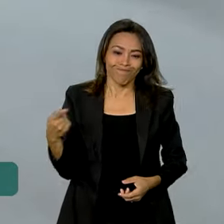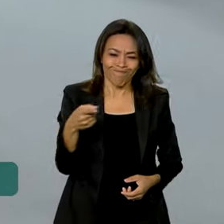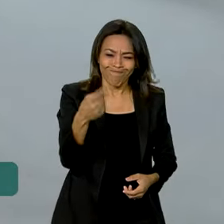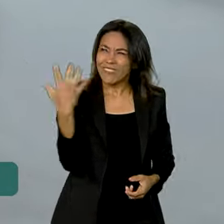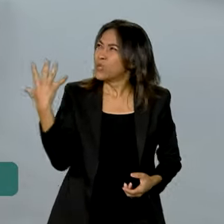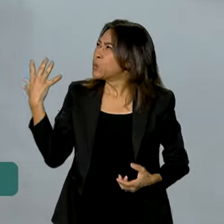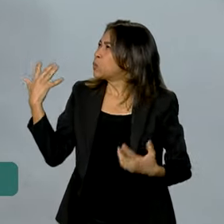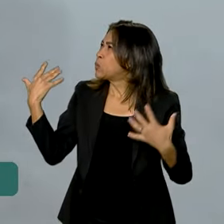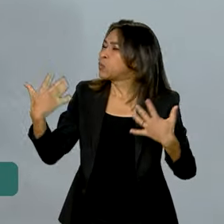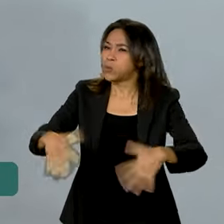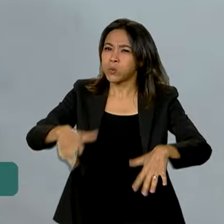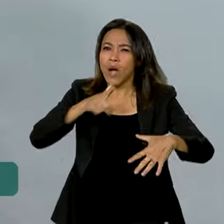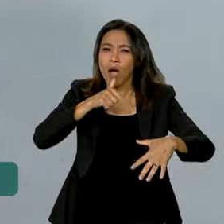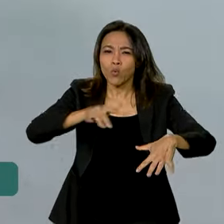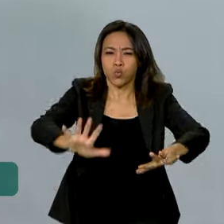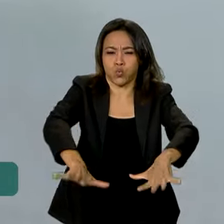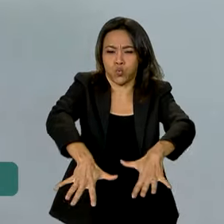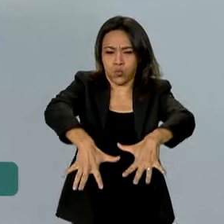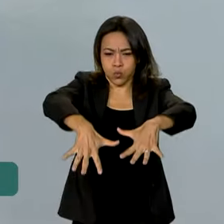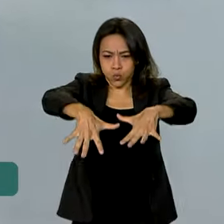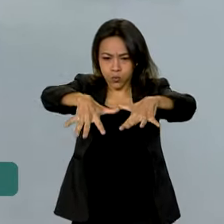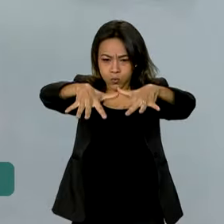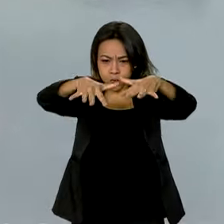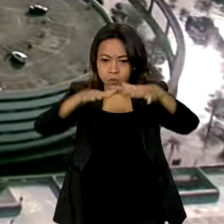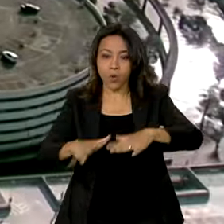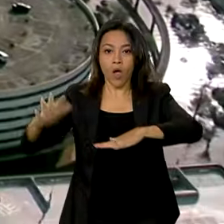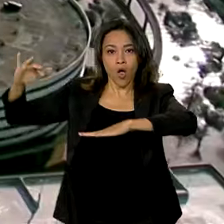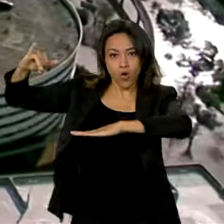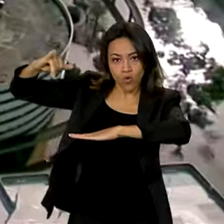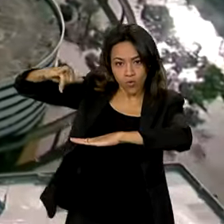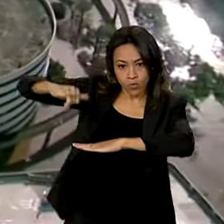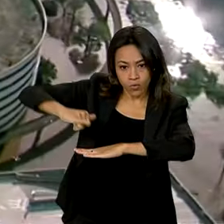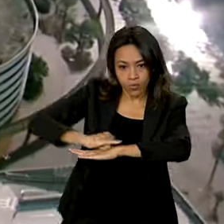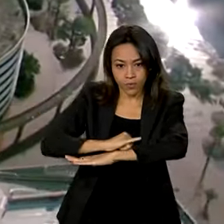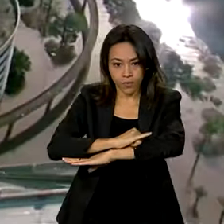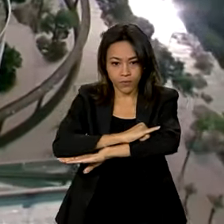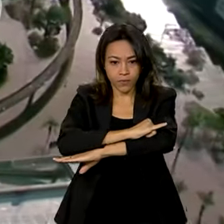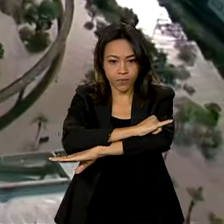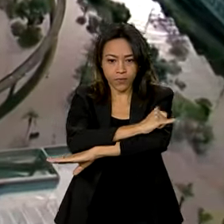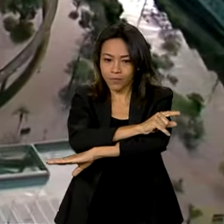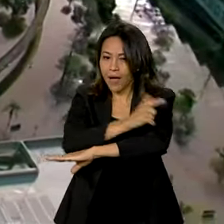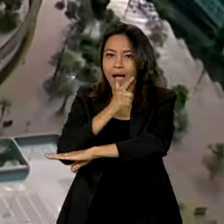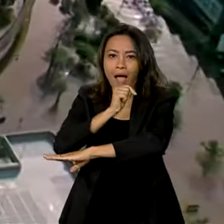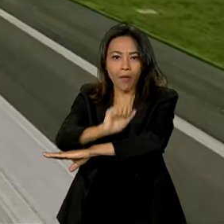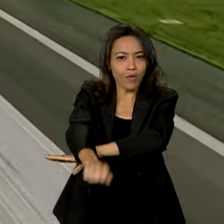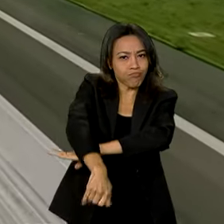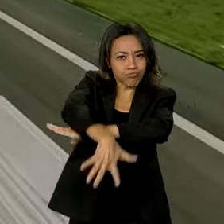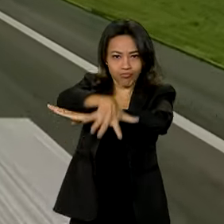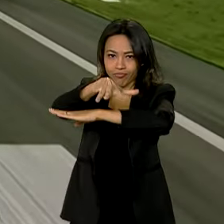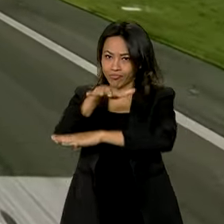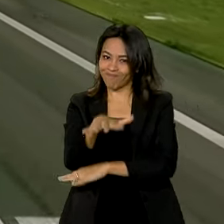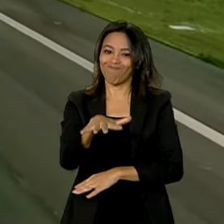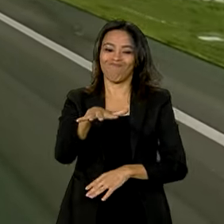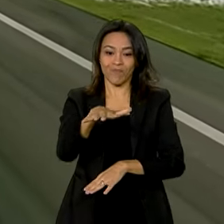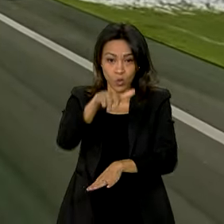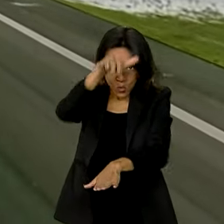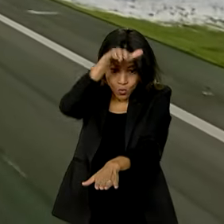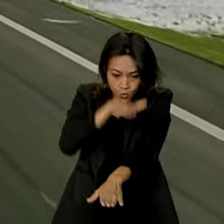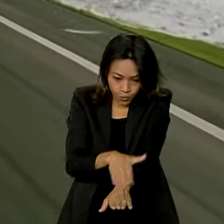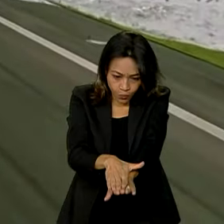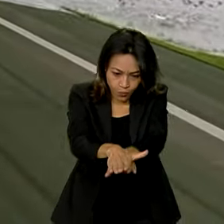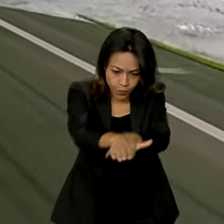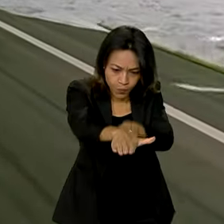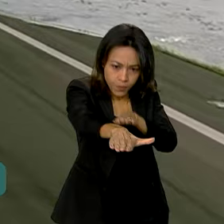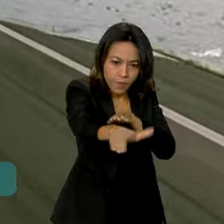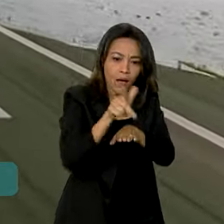Atingido pela água do Lago Guaíba, o Aeroporto Internacional Salgado Filho foi totalmente alagado. A pista e o